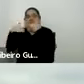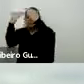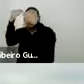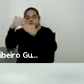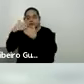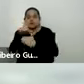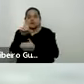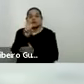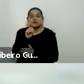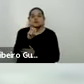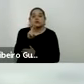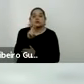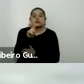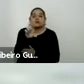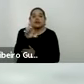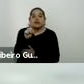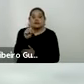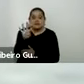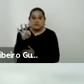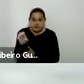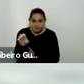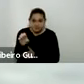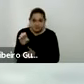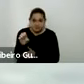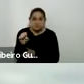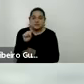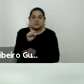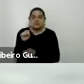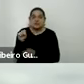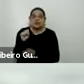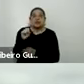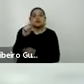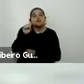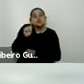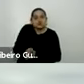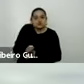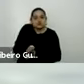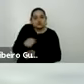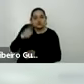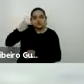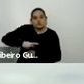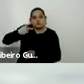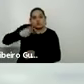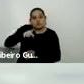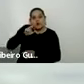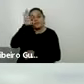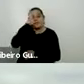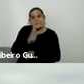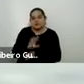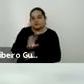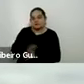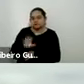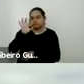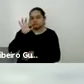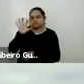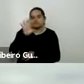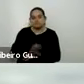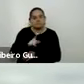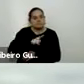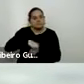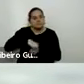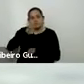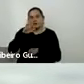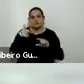Sul, né? Entra ali o Centro-Oeste também, mas enfim, é o Sudeste e Sul que concentra o maior número de home office,